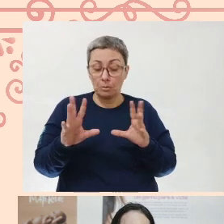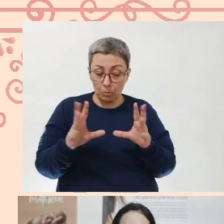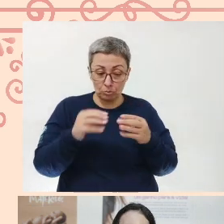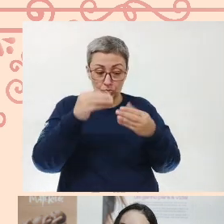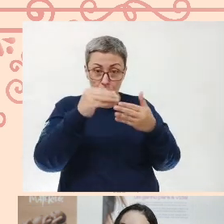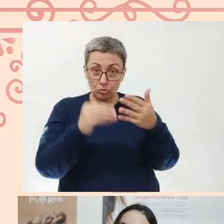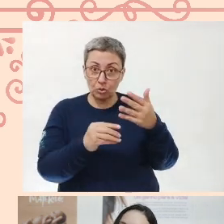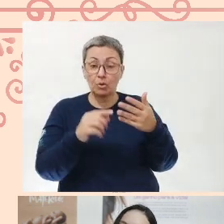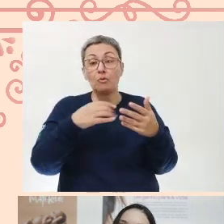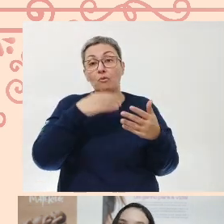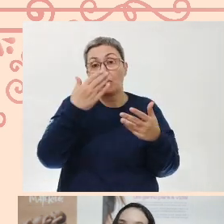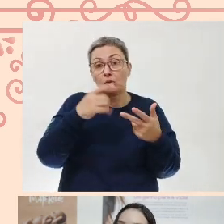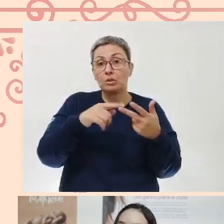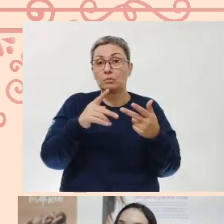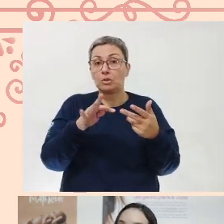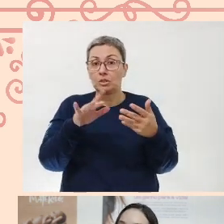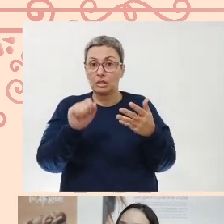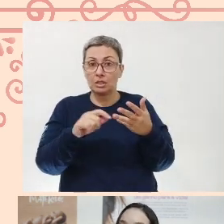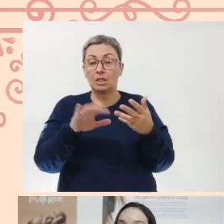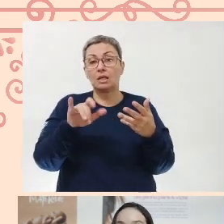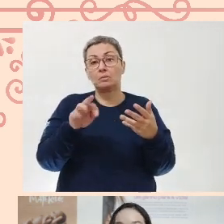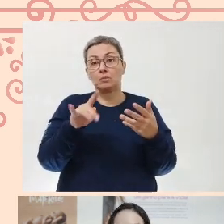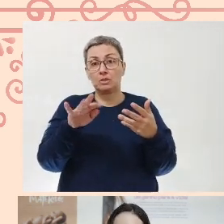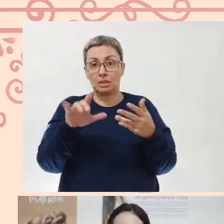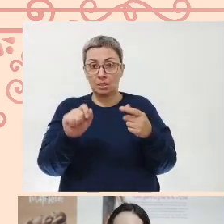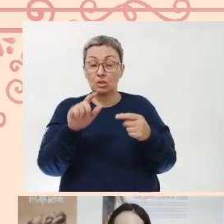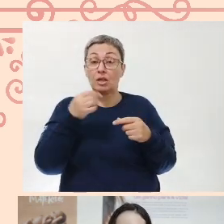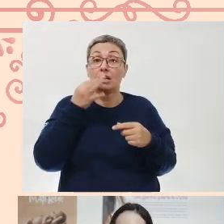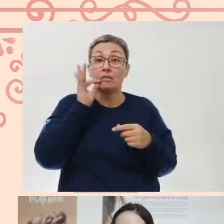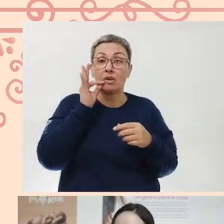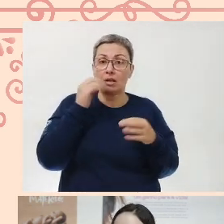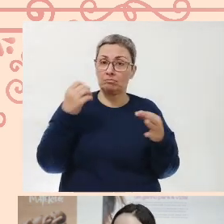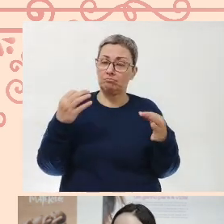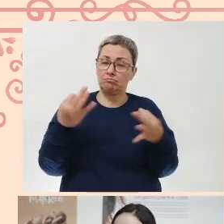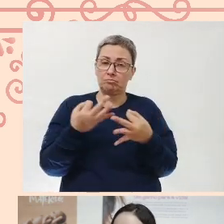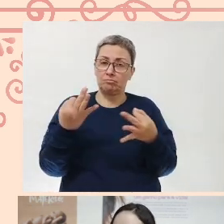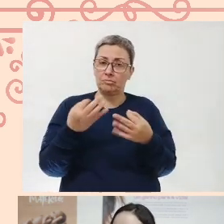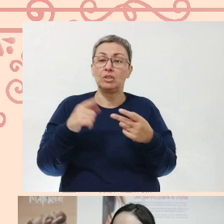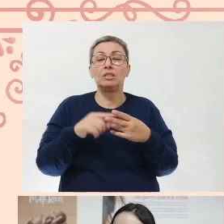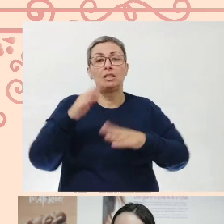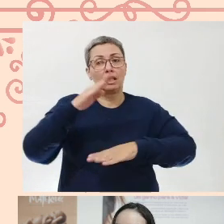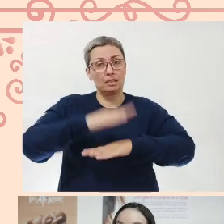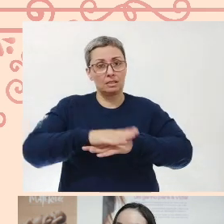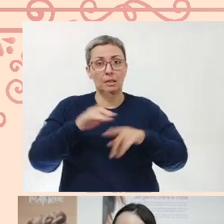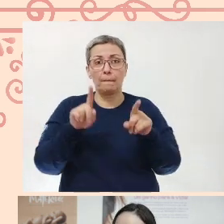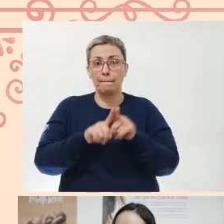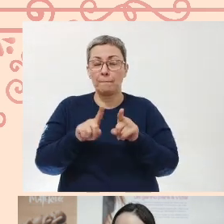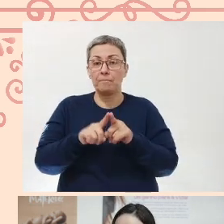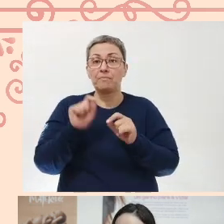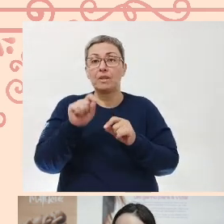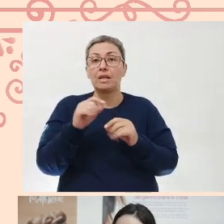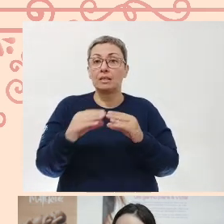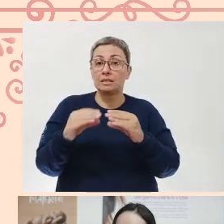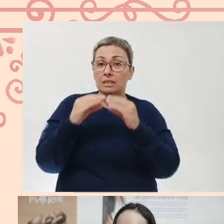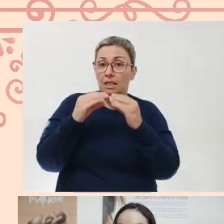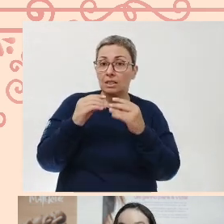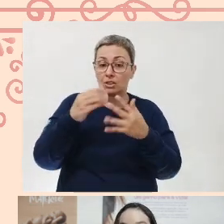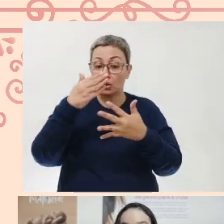milharina. Sempre essa composição. Uma fruta, uma proteína, um carboidrato é o café da manhã perfeito e o café da tarde